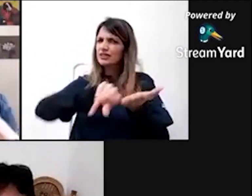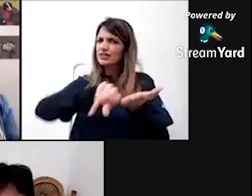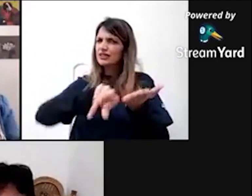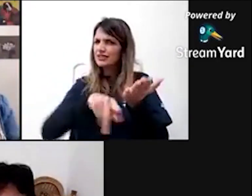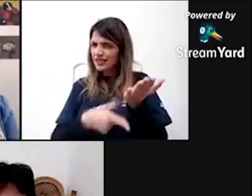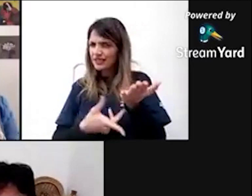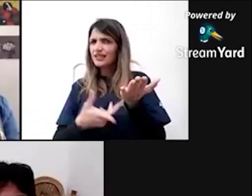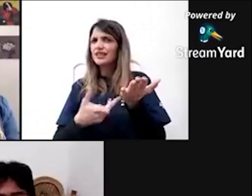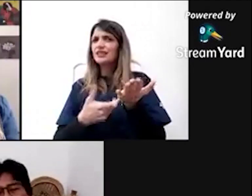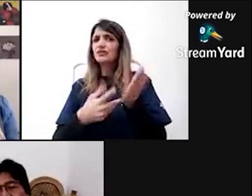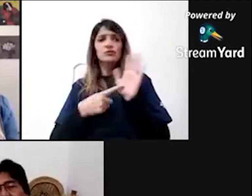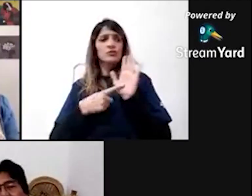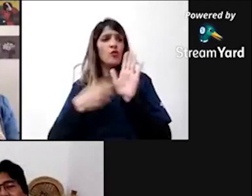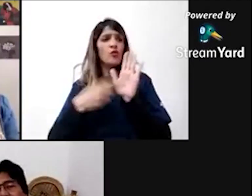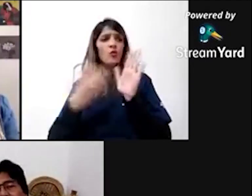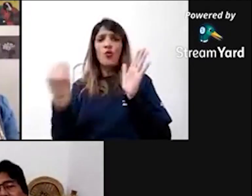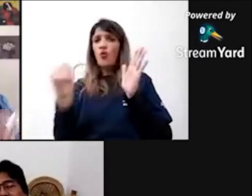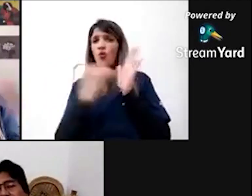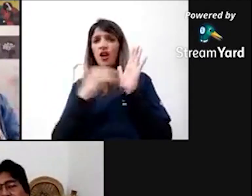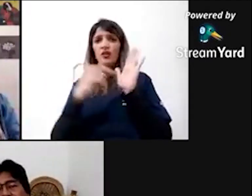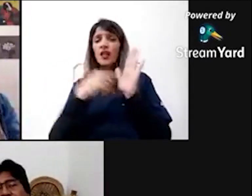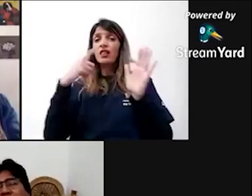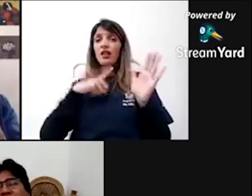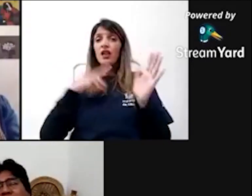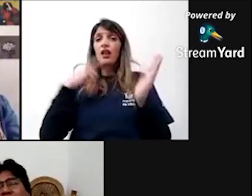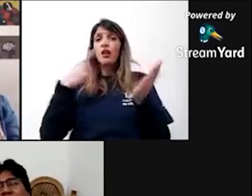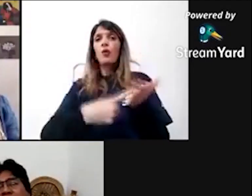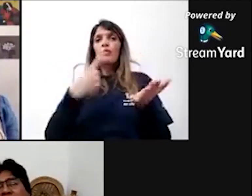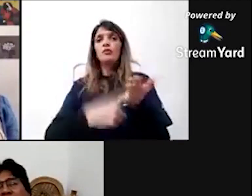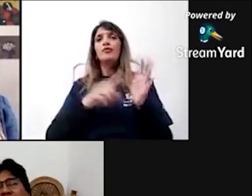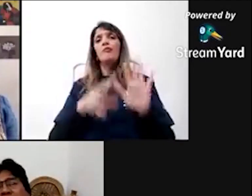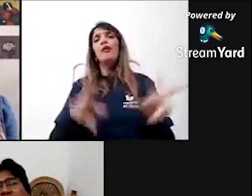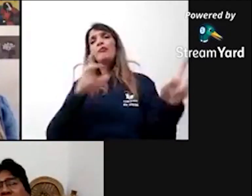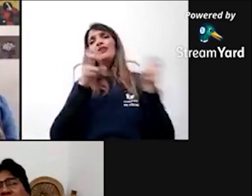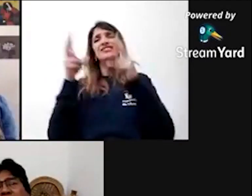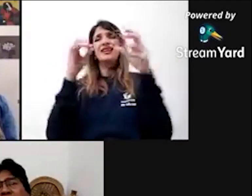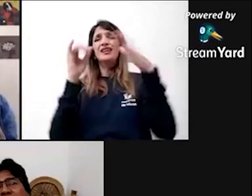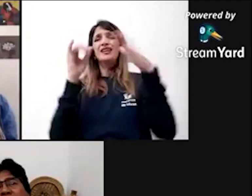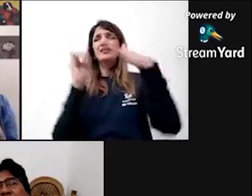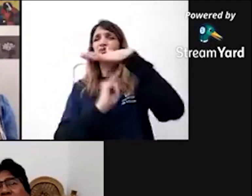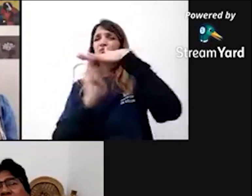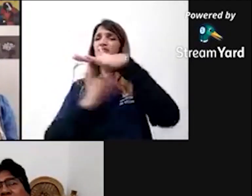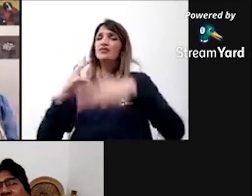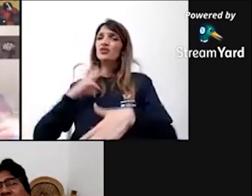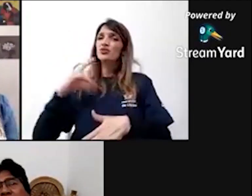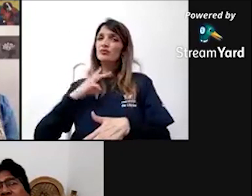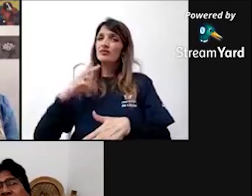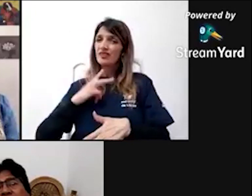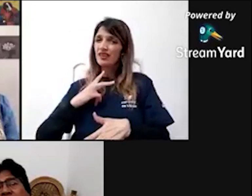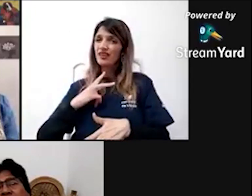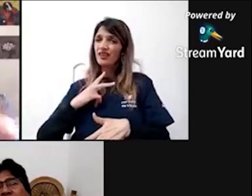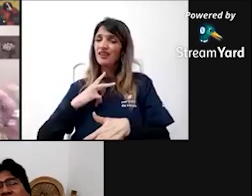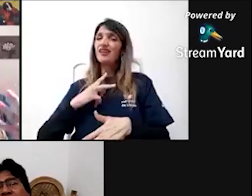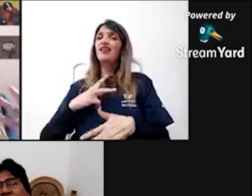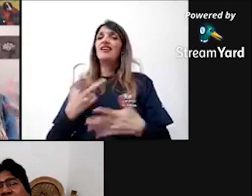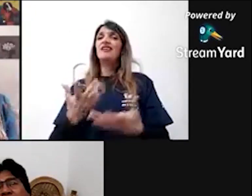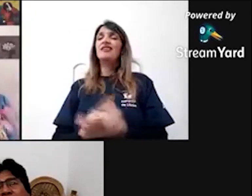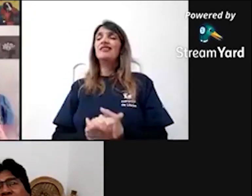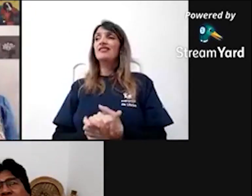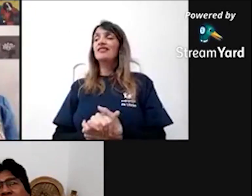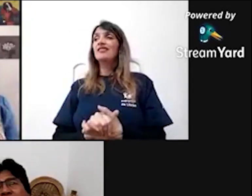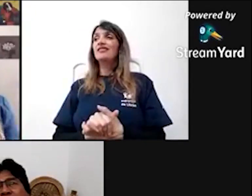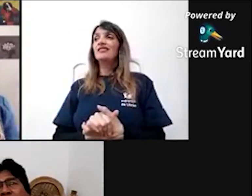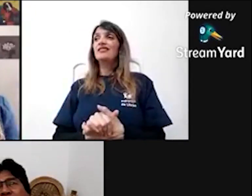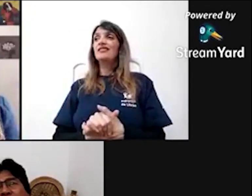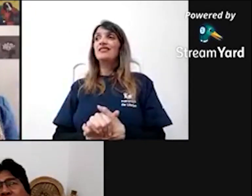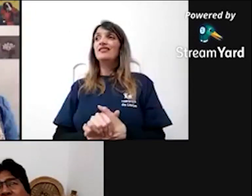Está posto, nós temos um compromisso com isso, mas a gente vê em instituições privadas, a gente vê no nosso... Eu gostaria